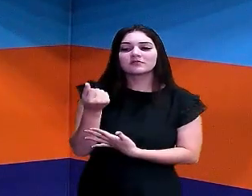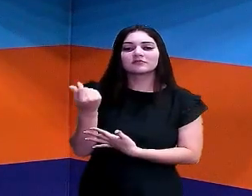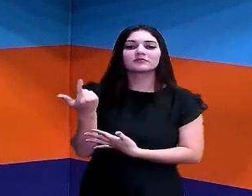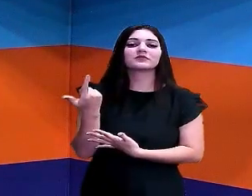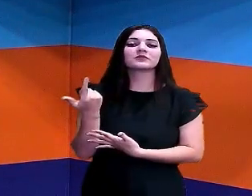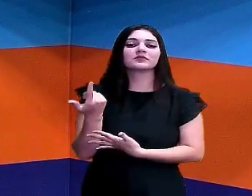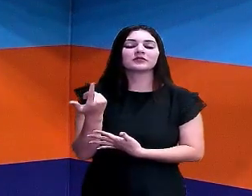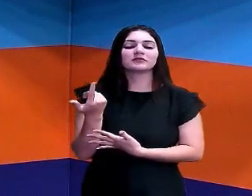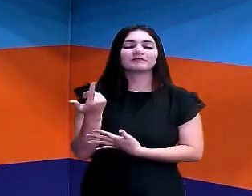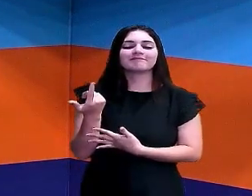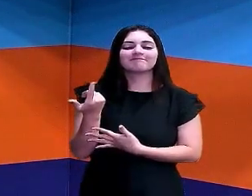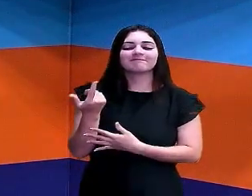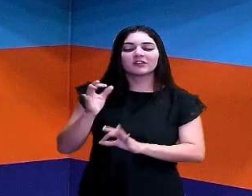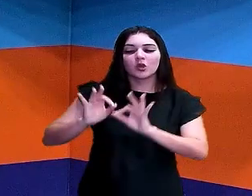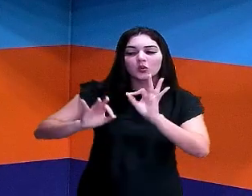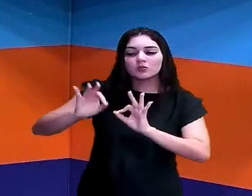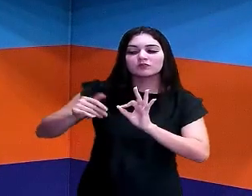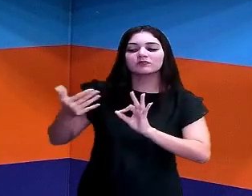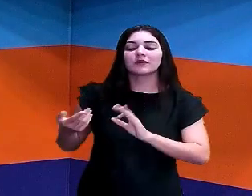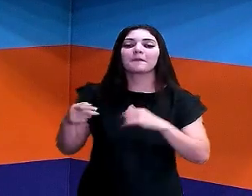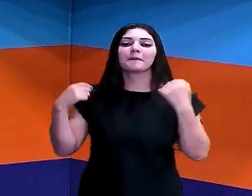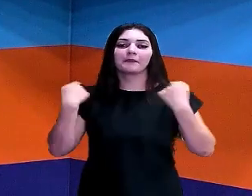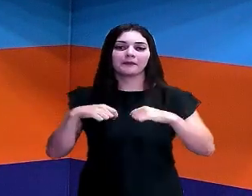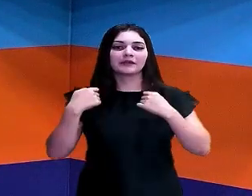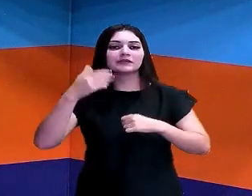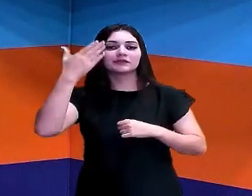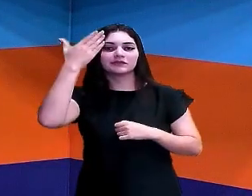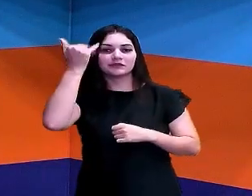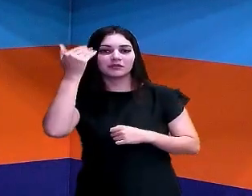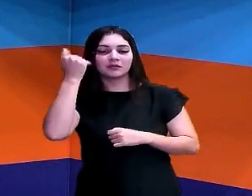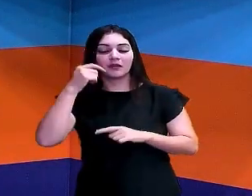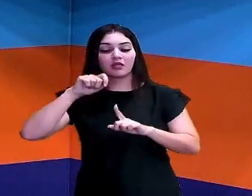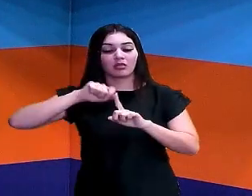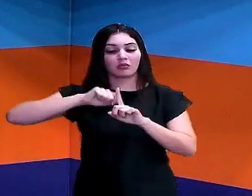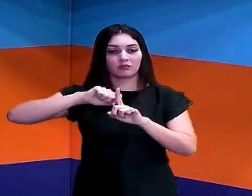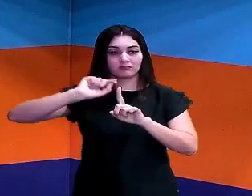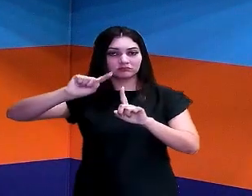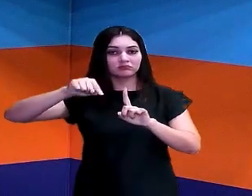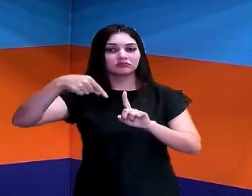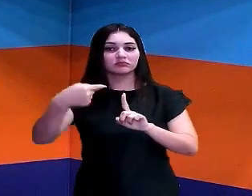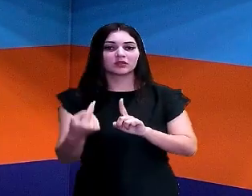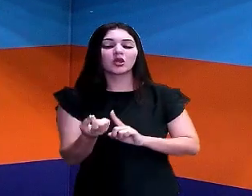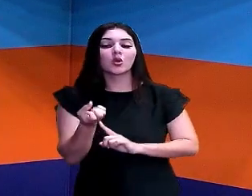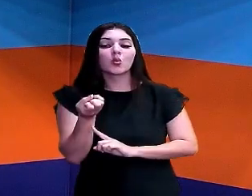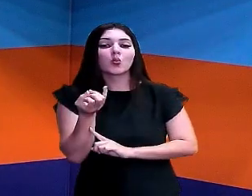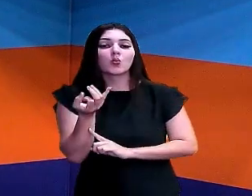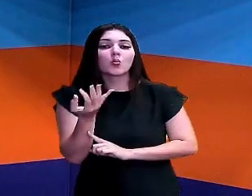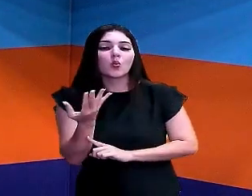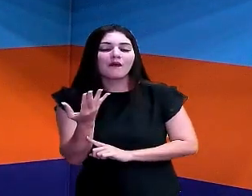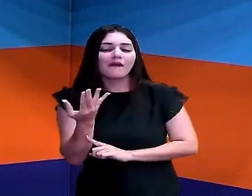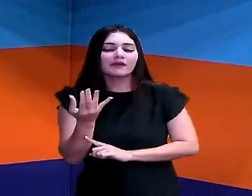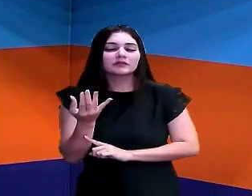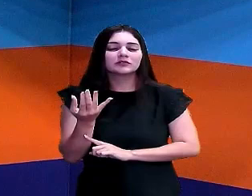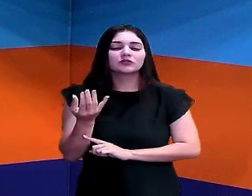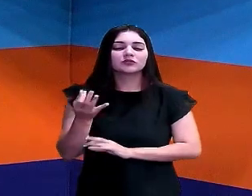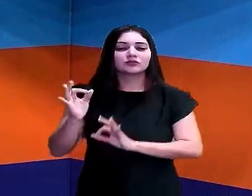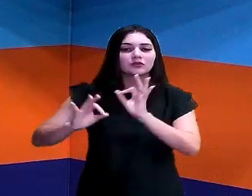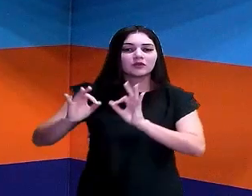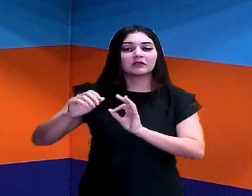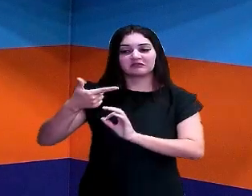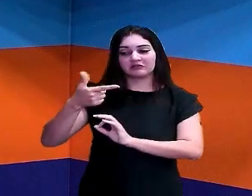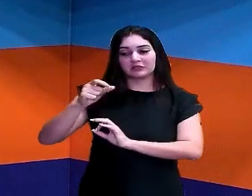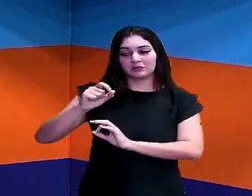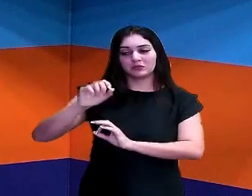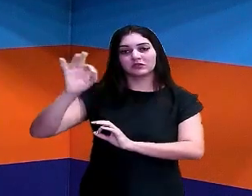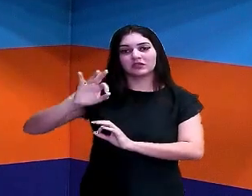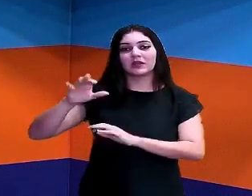foi reajustado? Então, eu preciso saber, no mês seguinte, quanto ele foi reajustado. Ele foi reajustado 20%, mas vai ser em